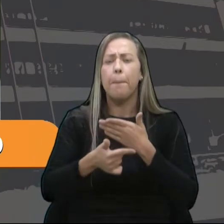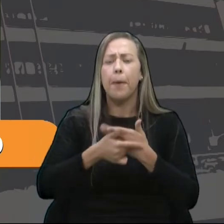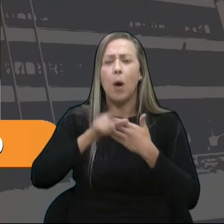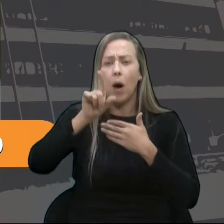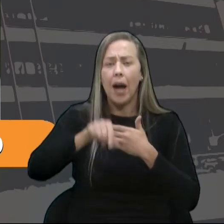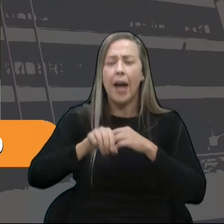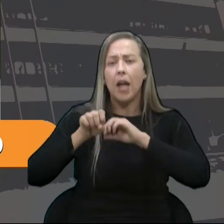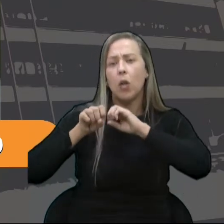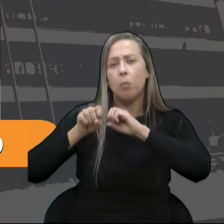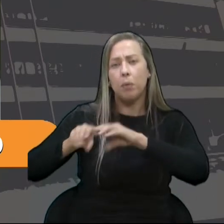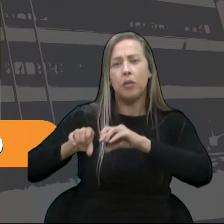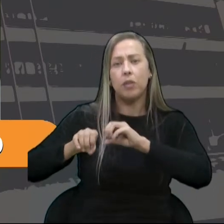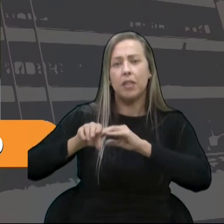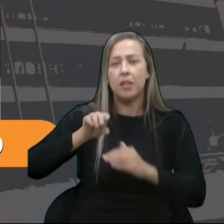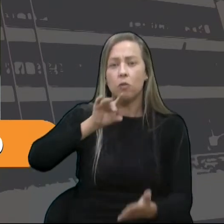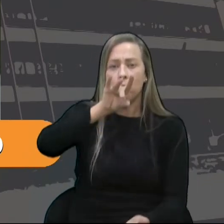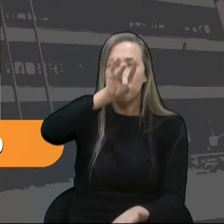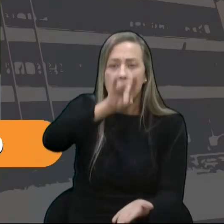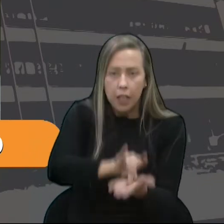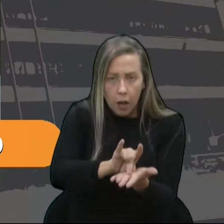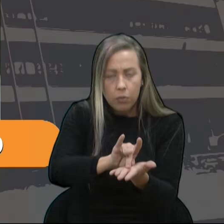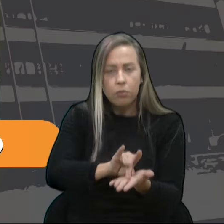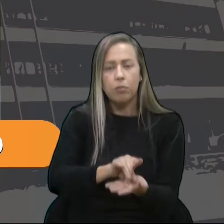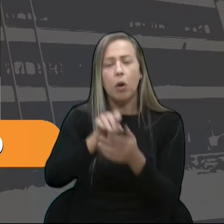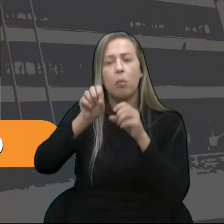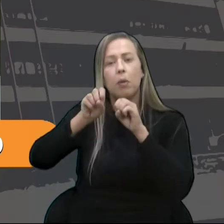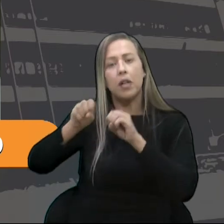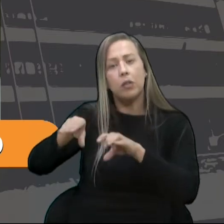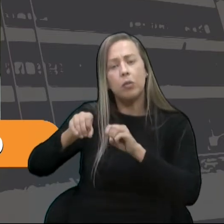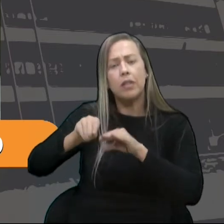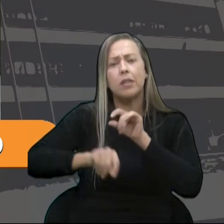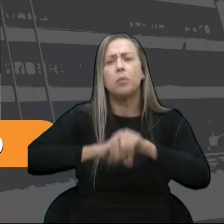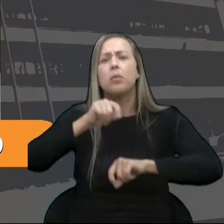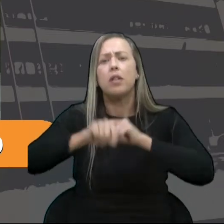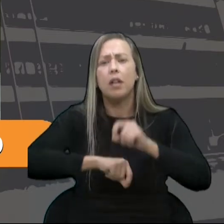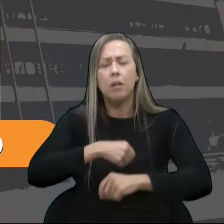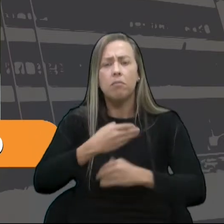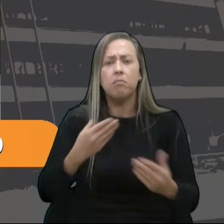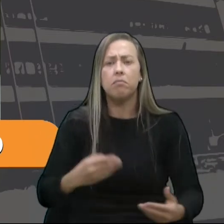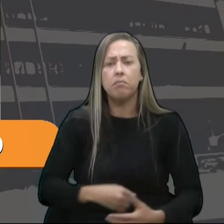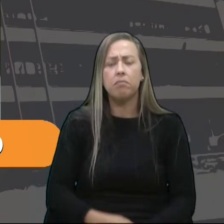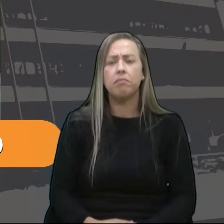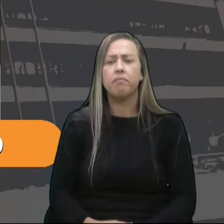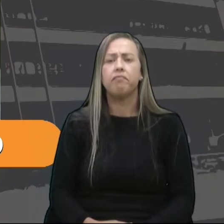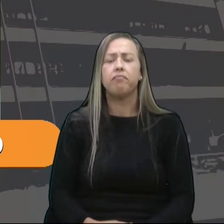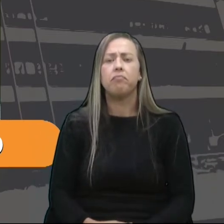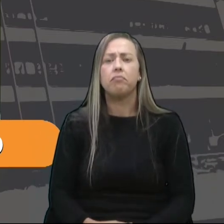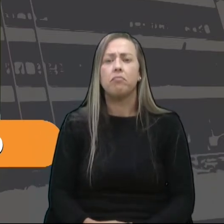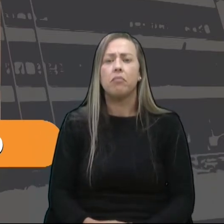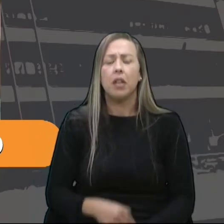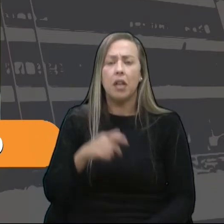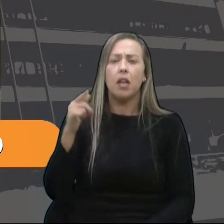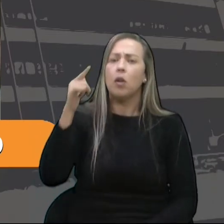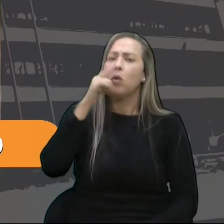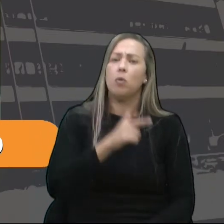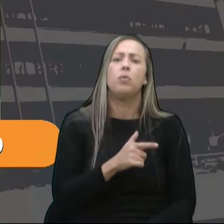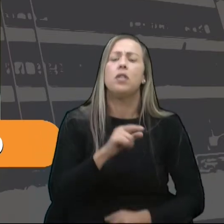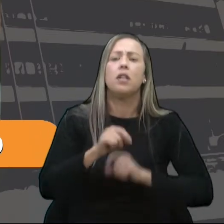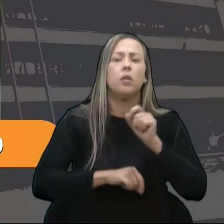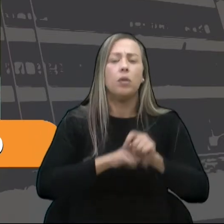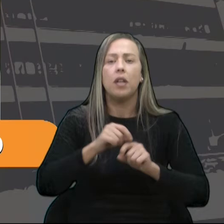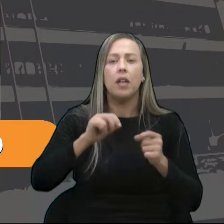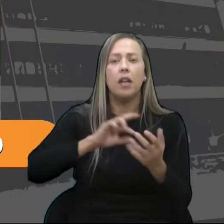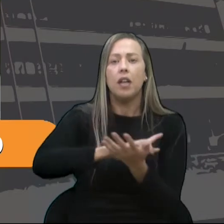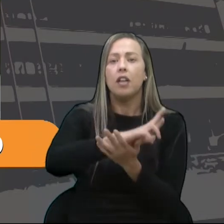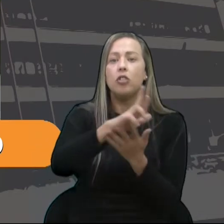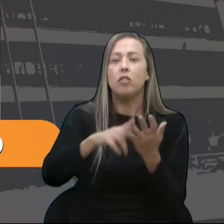numa educação sólida. E numa educação sólida que consiga abarcar uma série